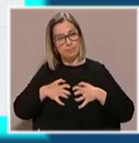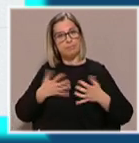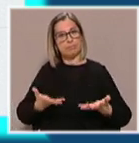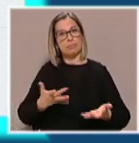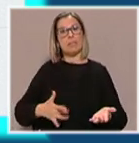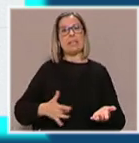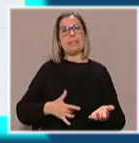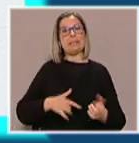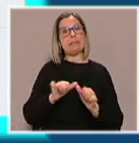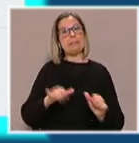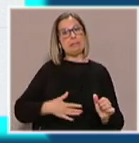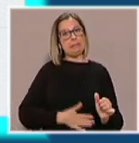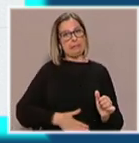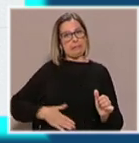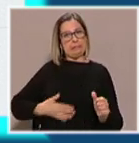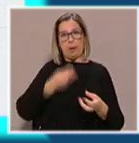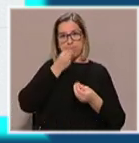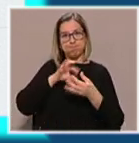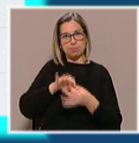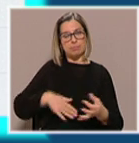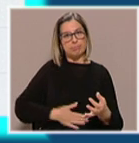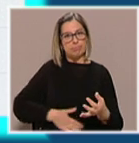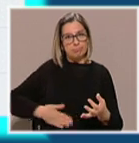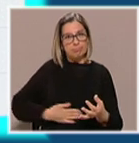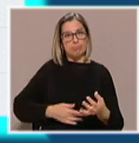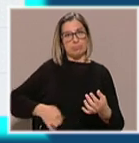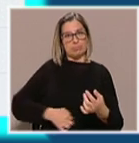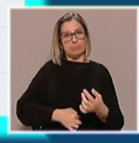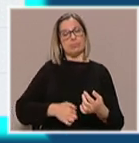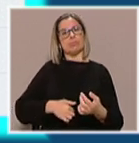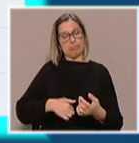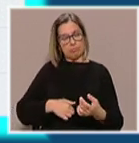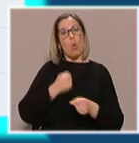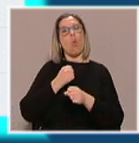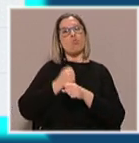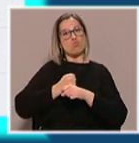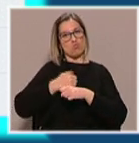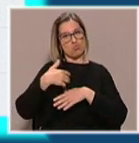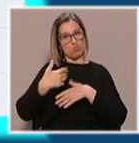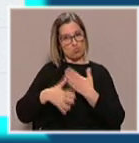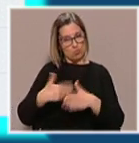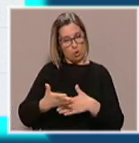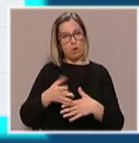acionado, verificando-se então o estímulo da produção de saliva, o estímulo do funcionamento do